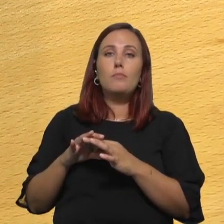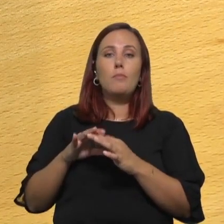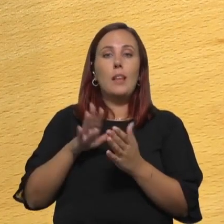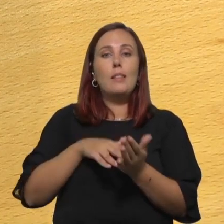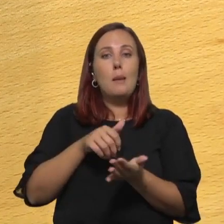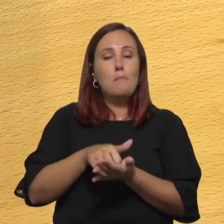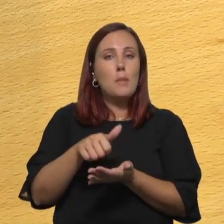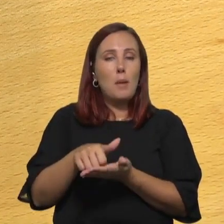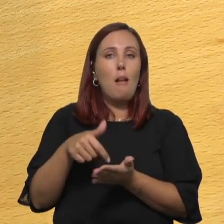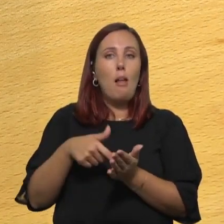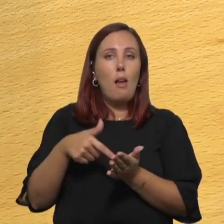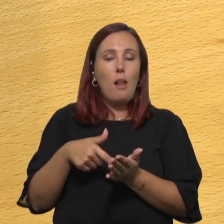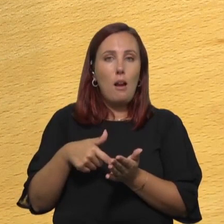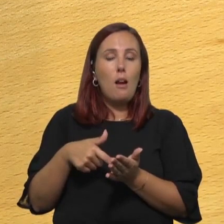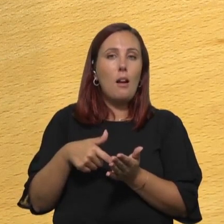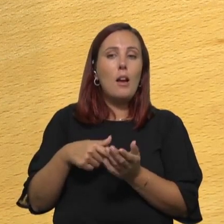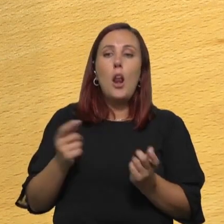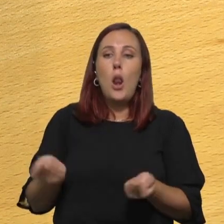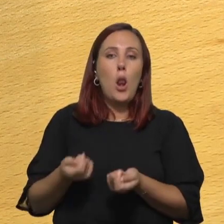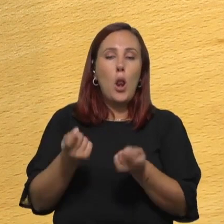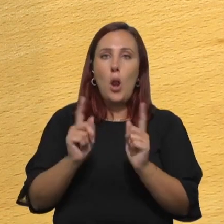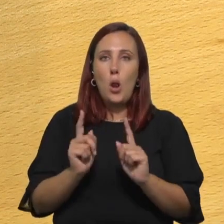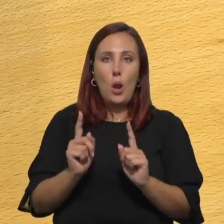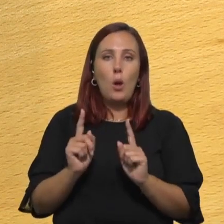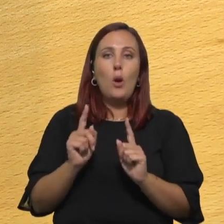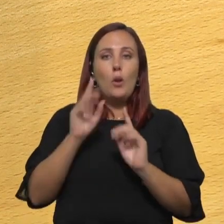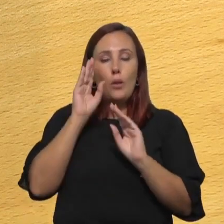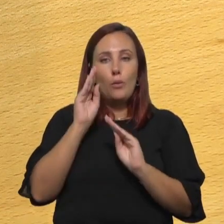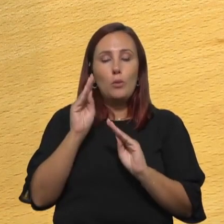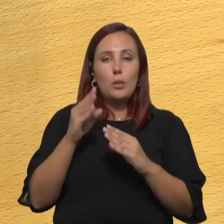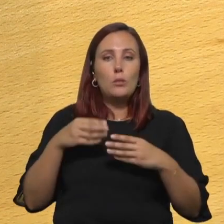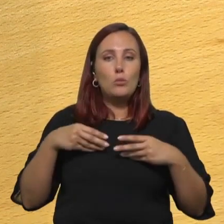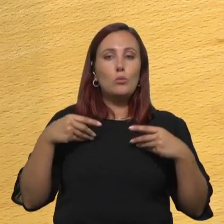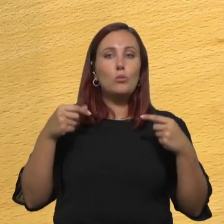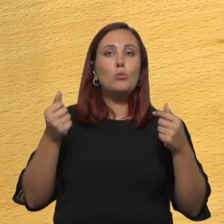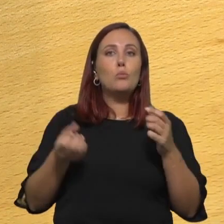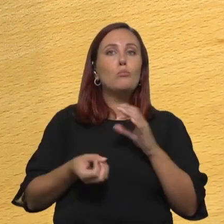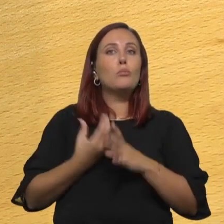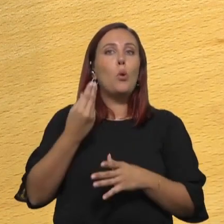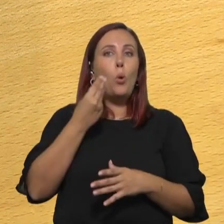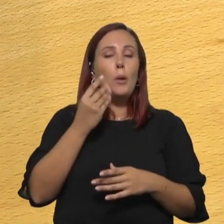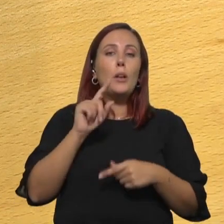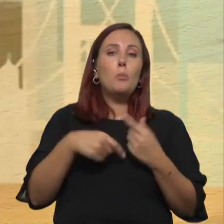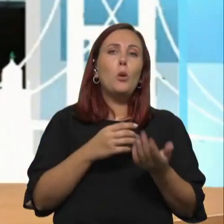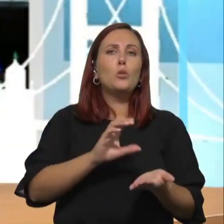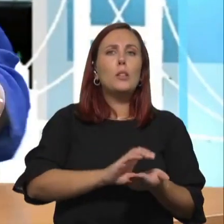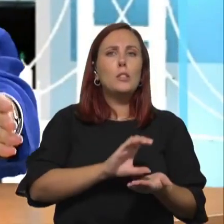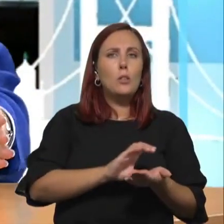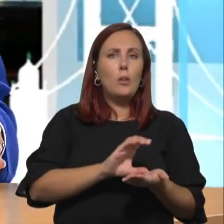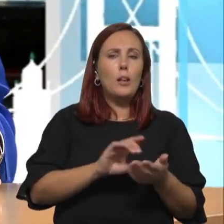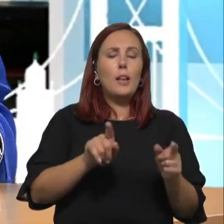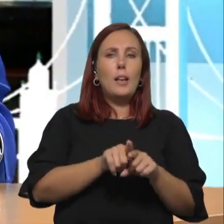bíblicos, esta não promoção, digamos, da formação da espiritualidade. E depois o dicionário. Portanto, o dicionário é uma